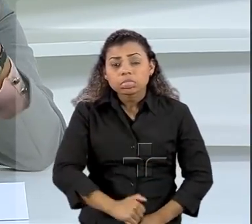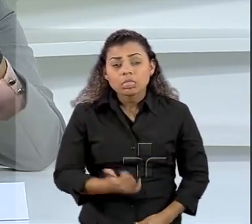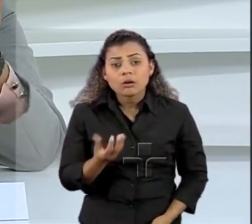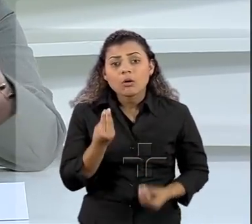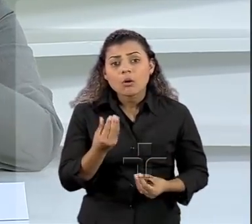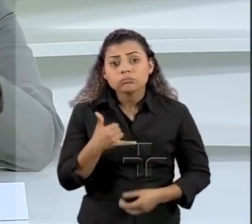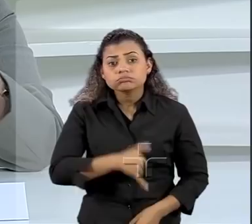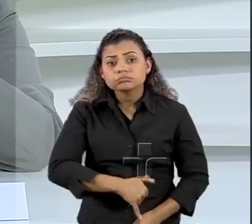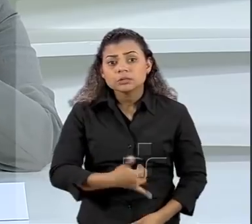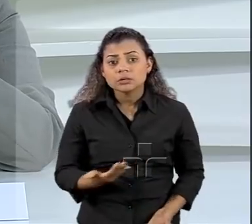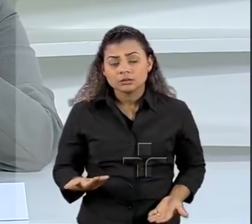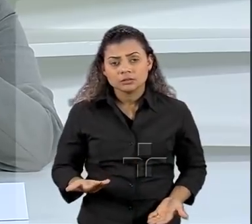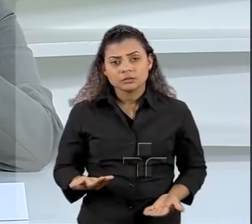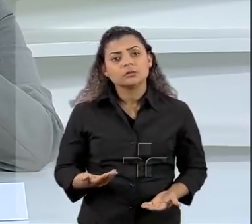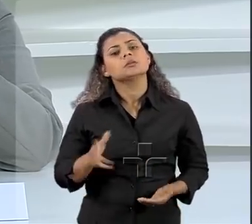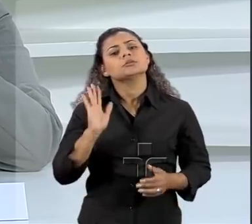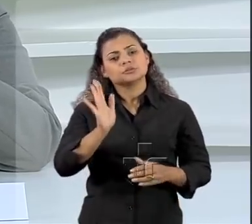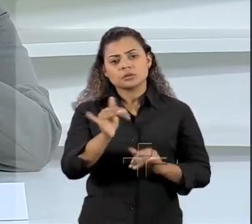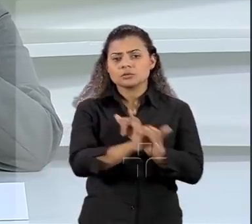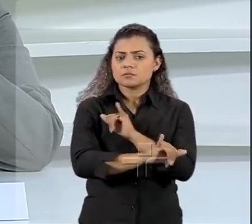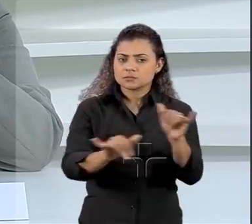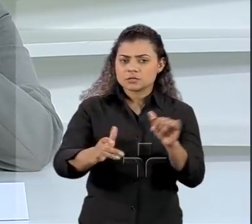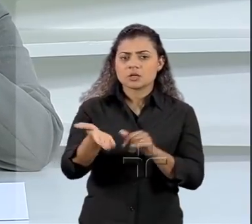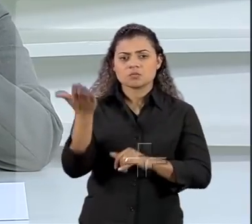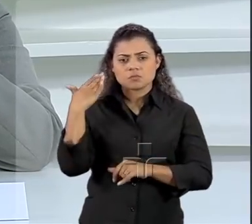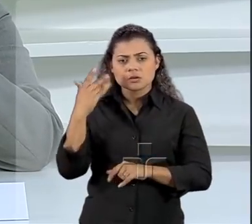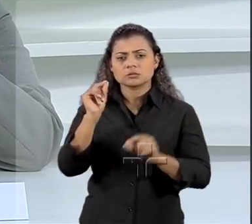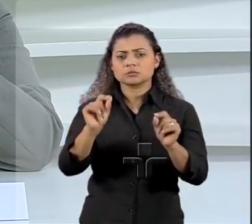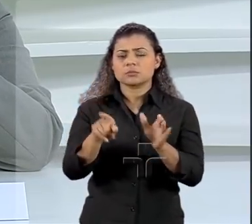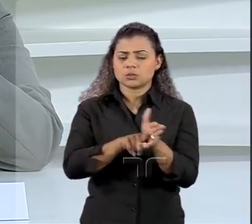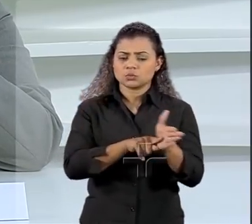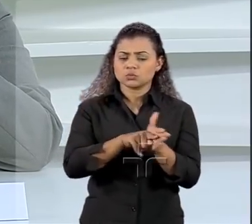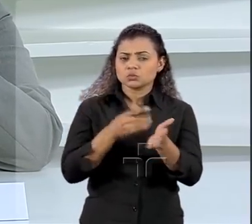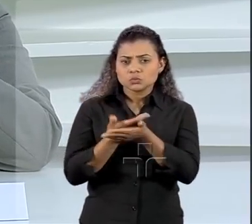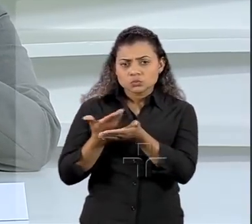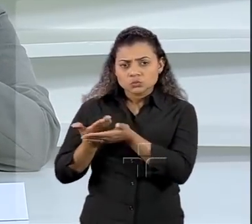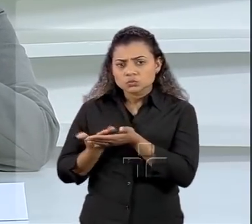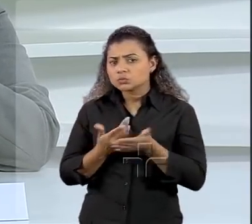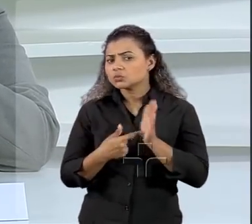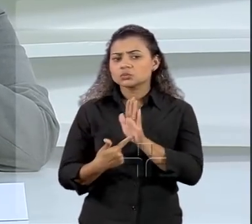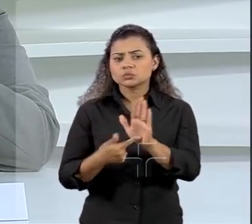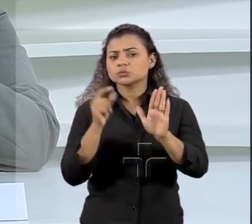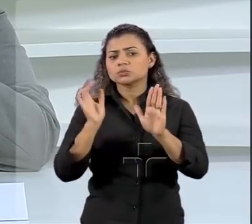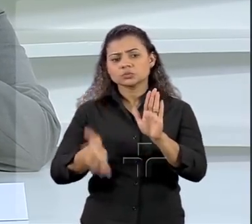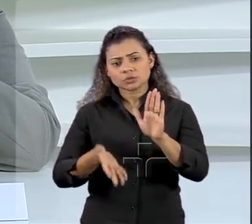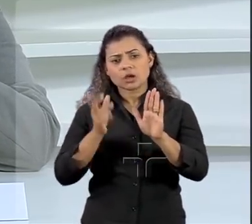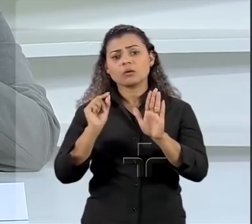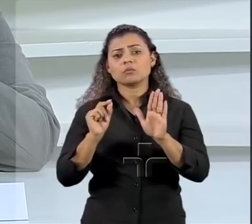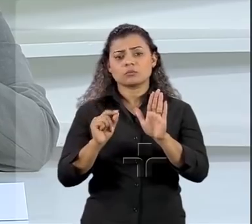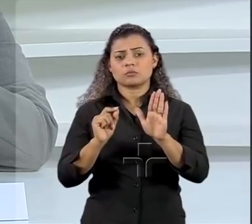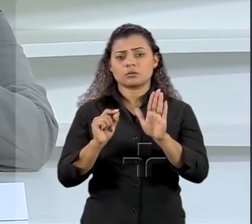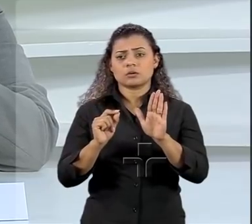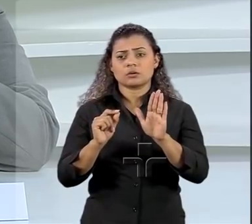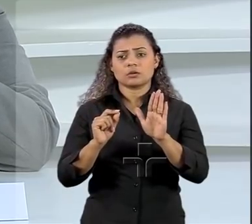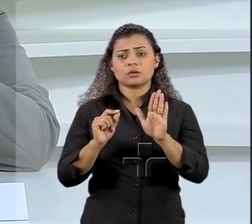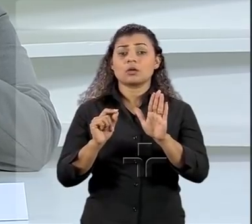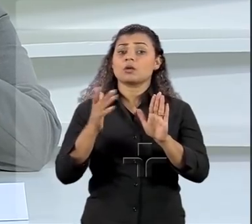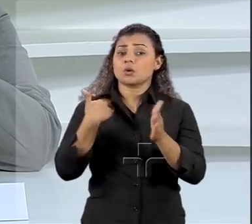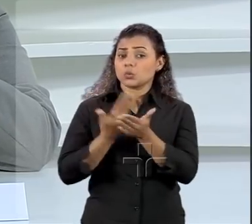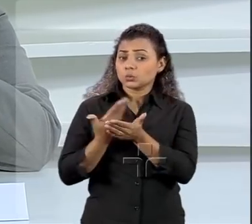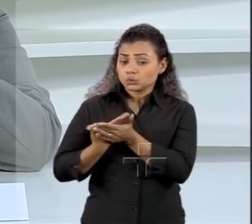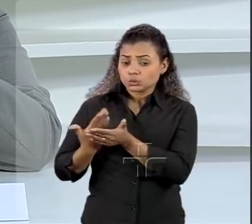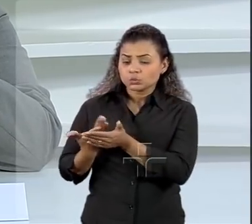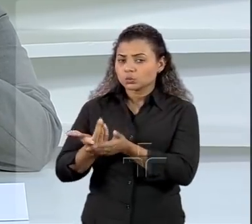E a PLOS Medicina, eu já tinha mencionado isso antes, fez um estudo. O que é isso? É um estudo que